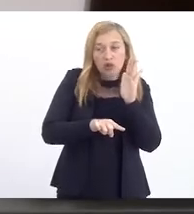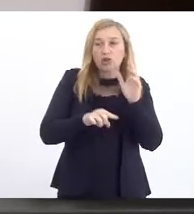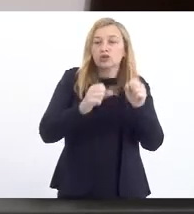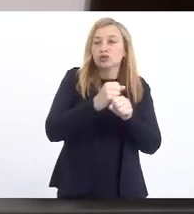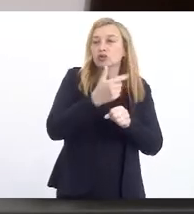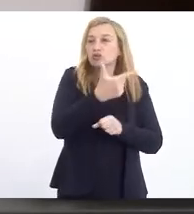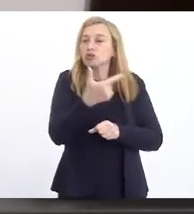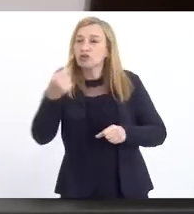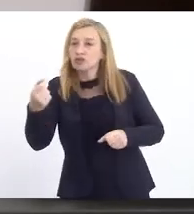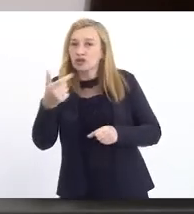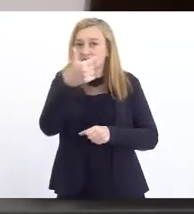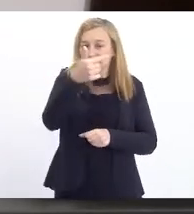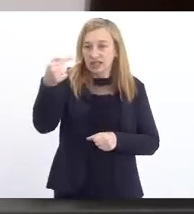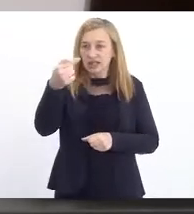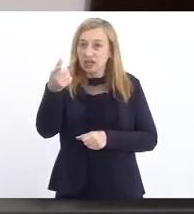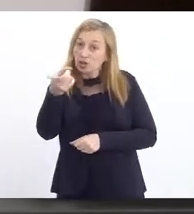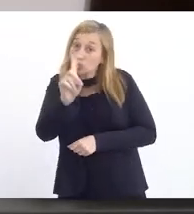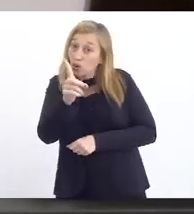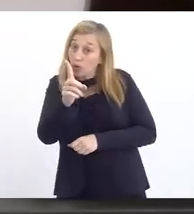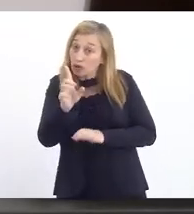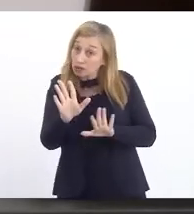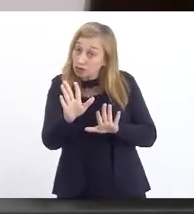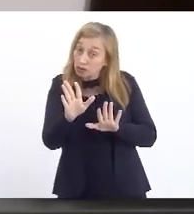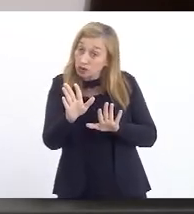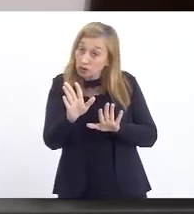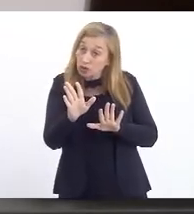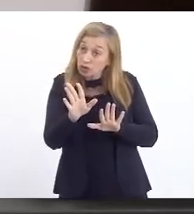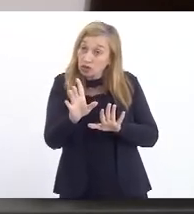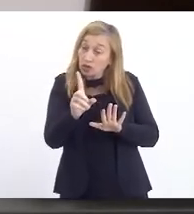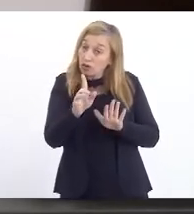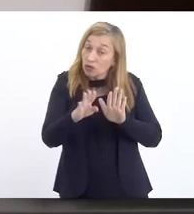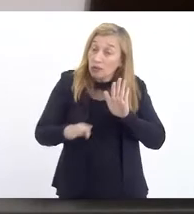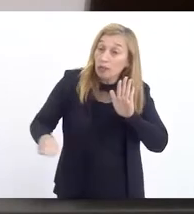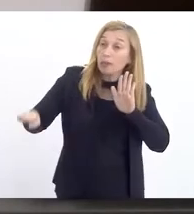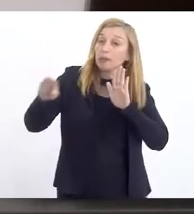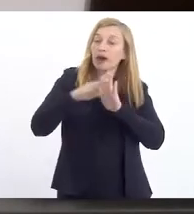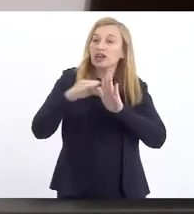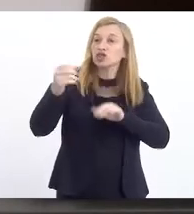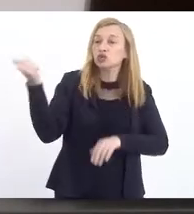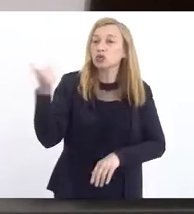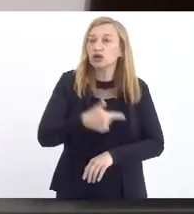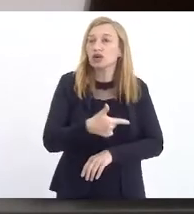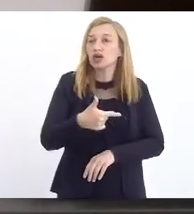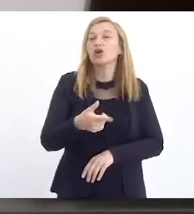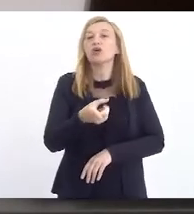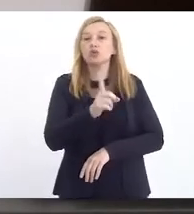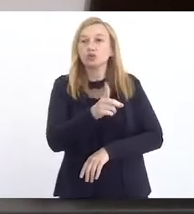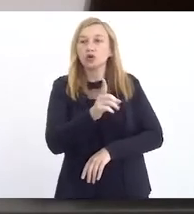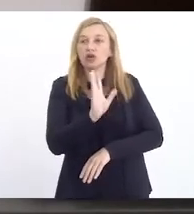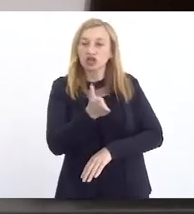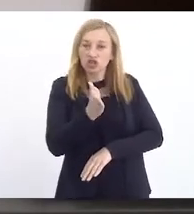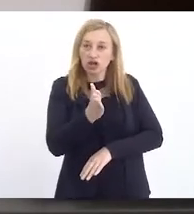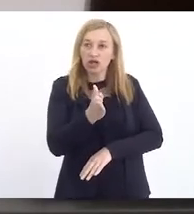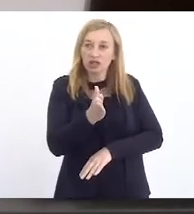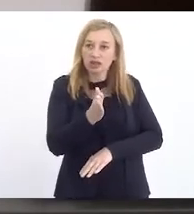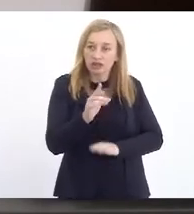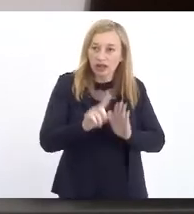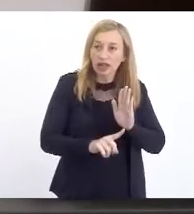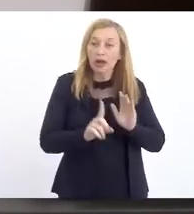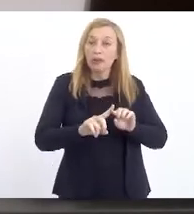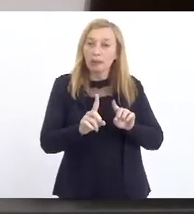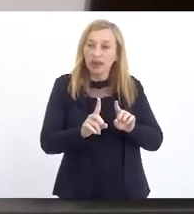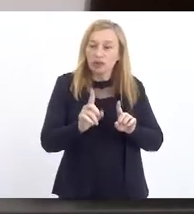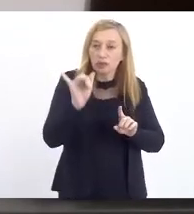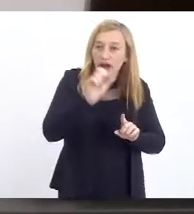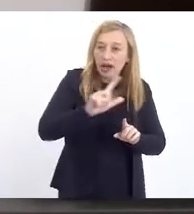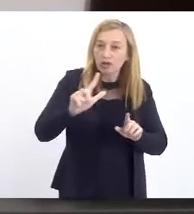a 17 dólares. E o mergulho não foi maior do que esse, porque o dólar também já estava ascendente, mas o barril